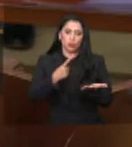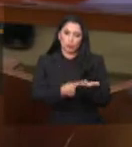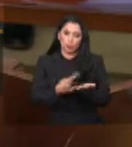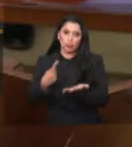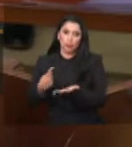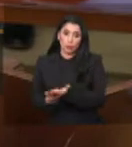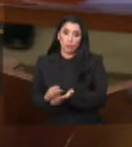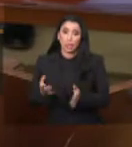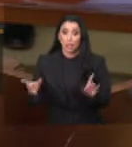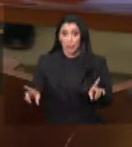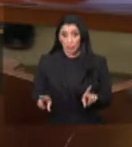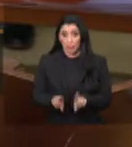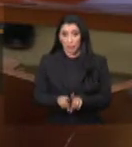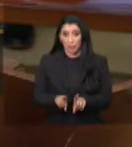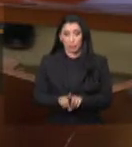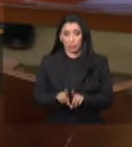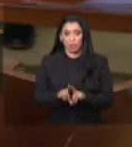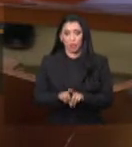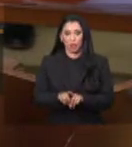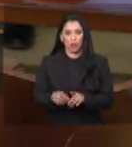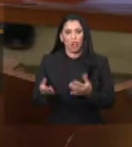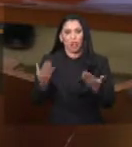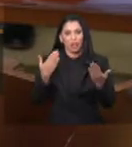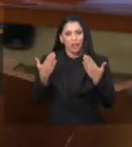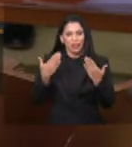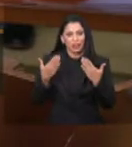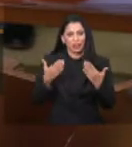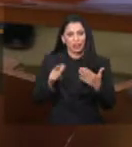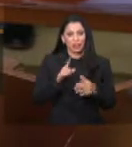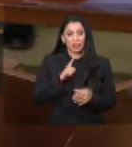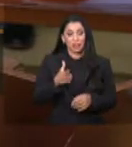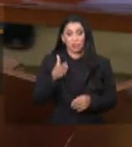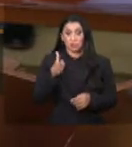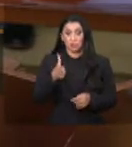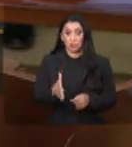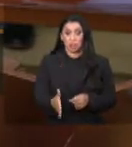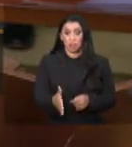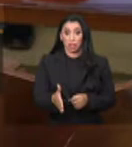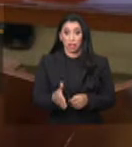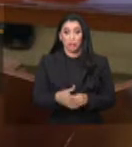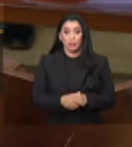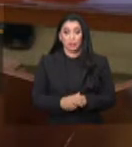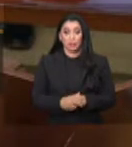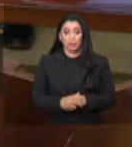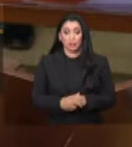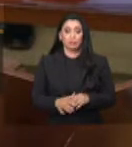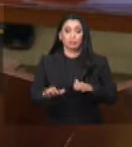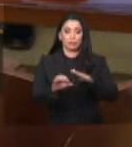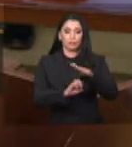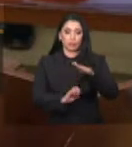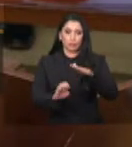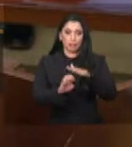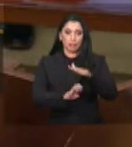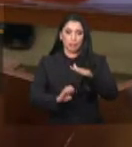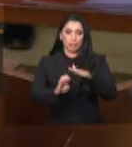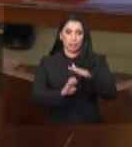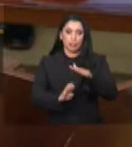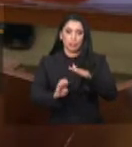a validar é a possibilidade da intervenção direta até a empresa